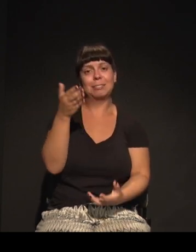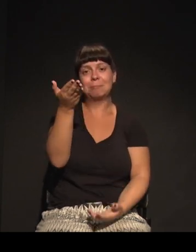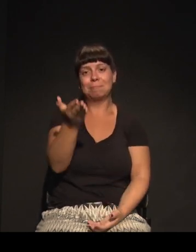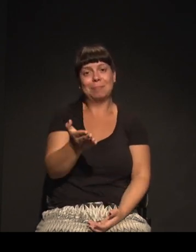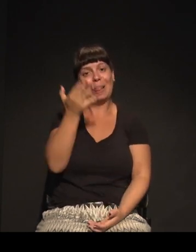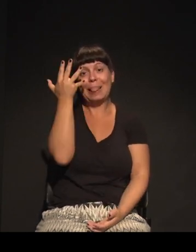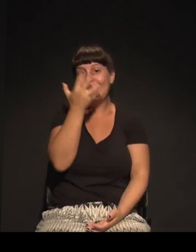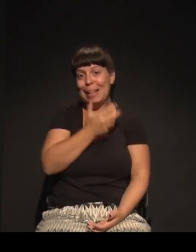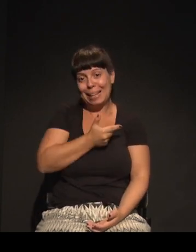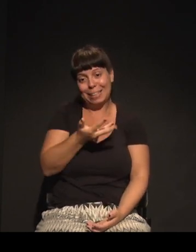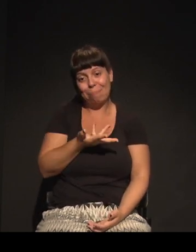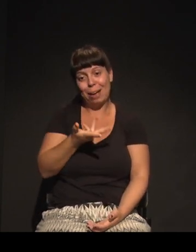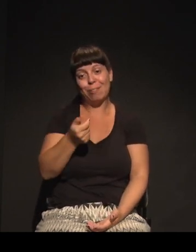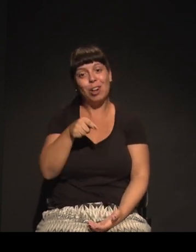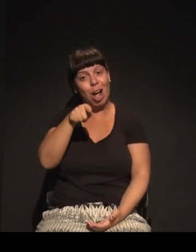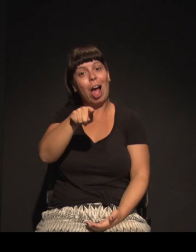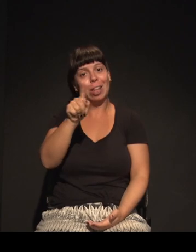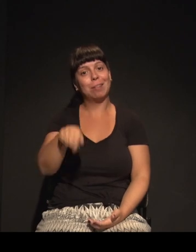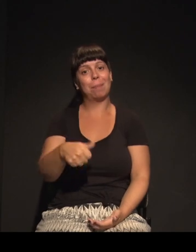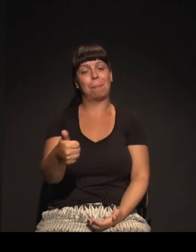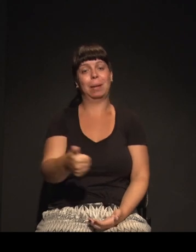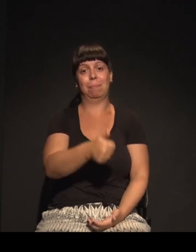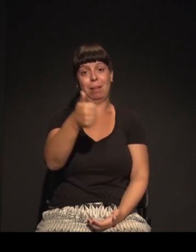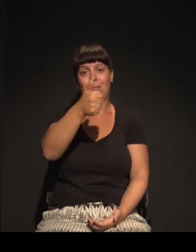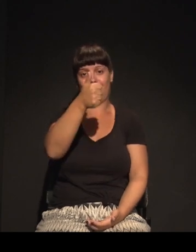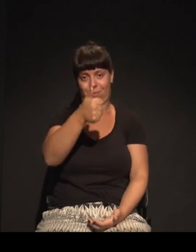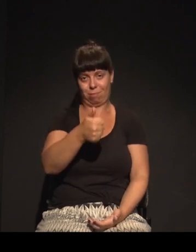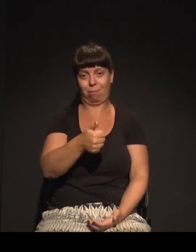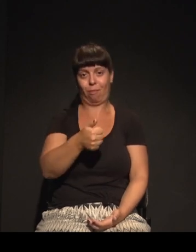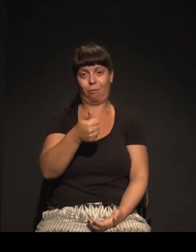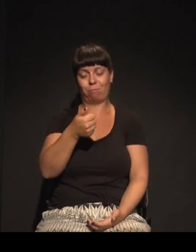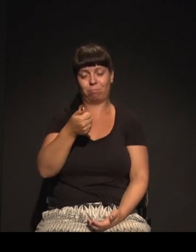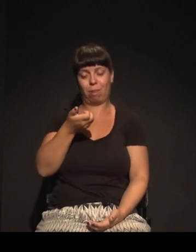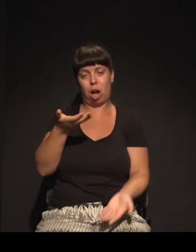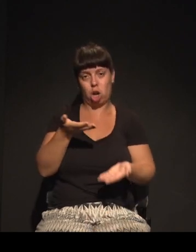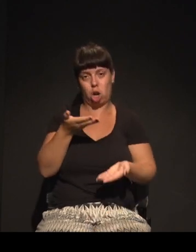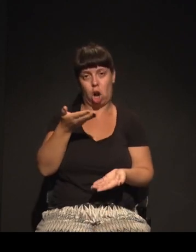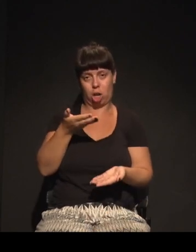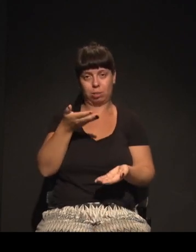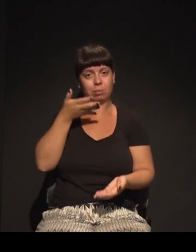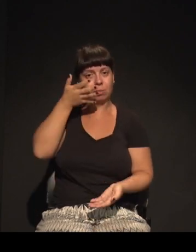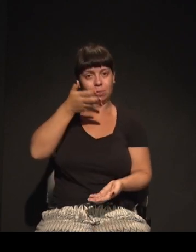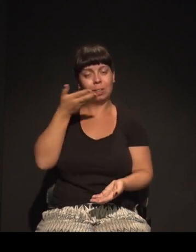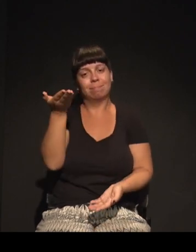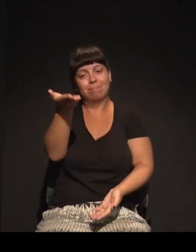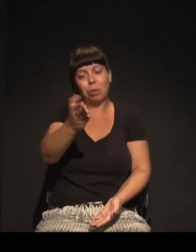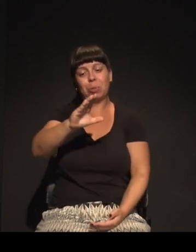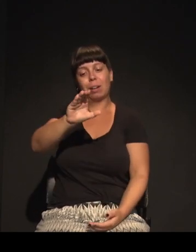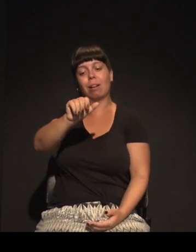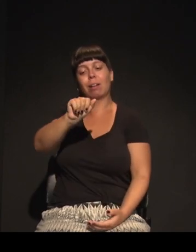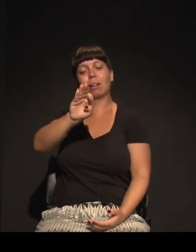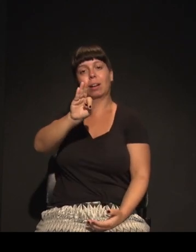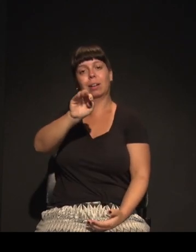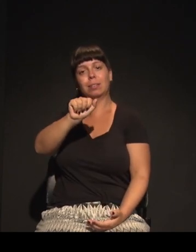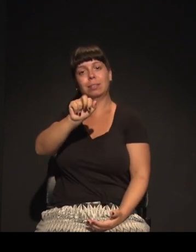maravilhosa vai ser a primeira a falar pra gente com vocês catarina